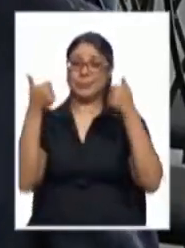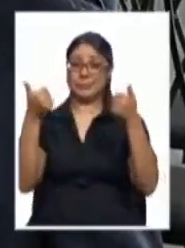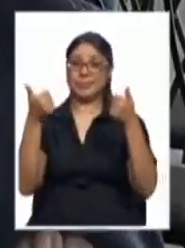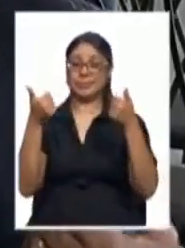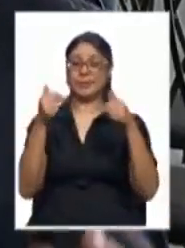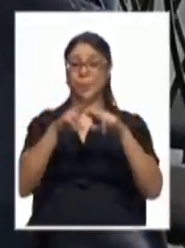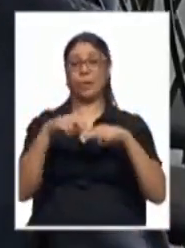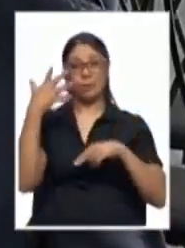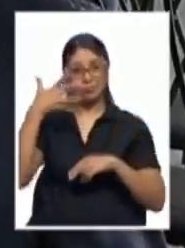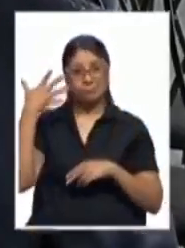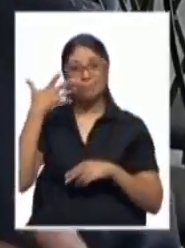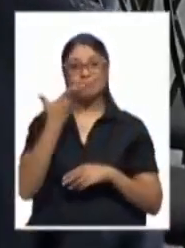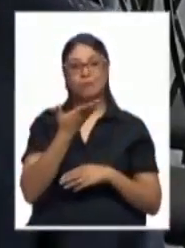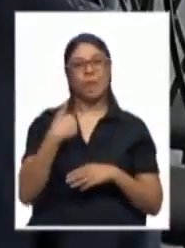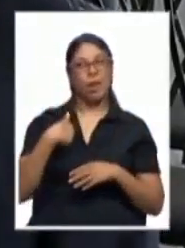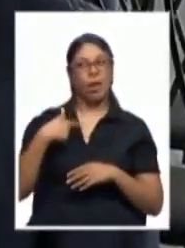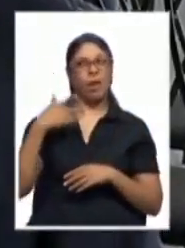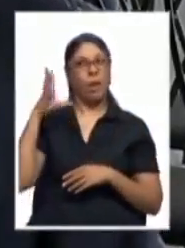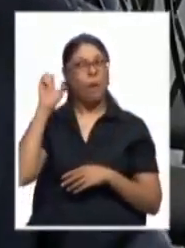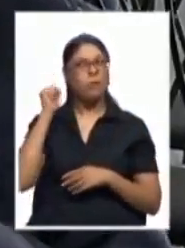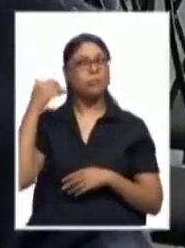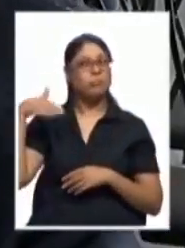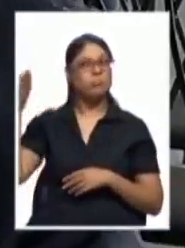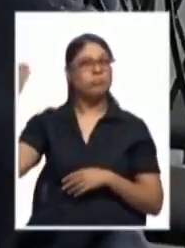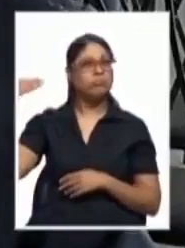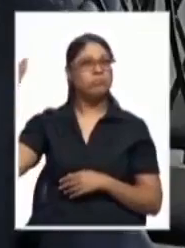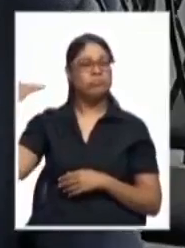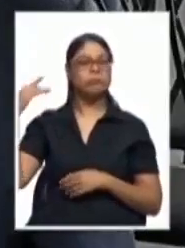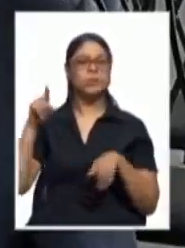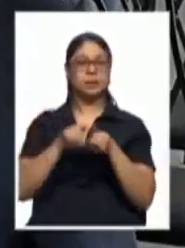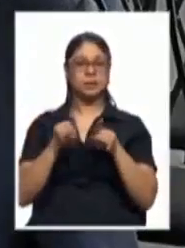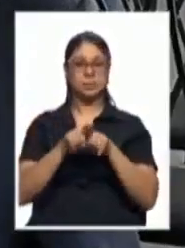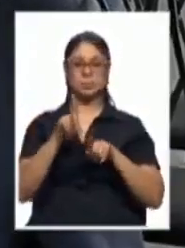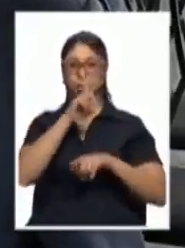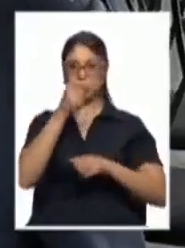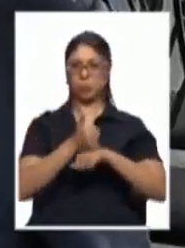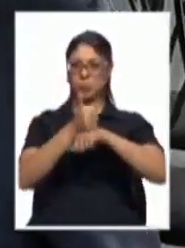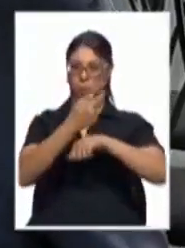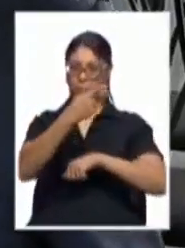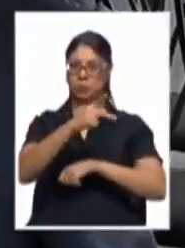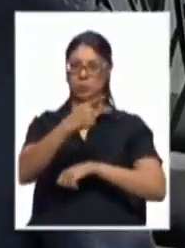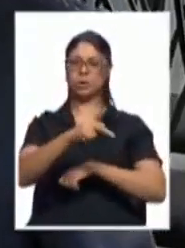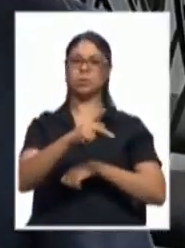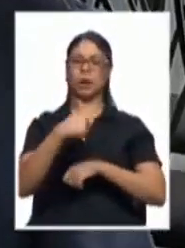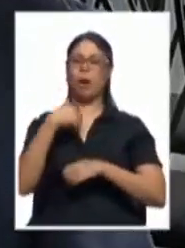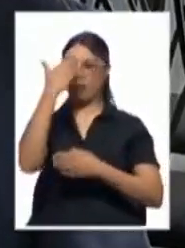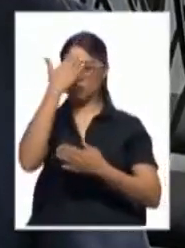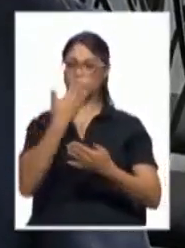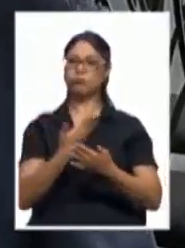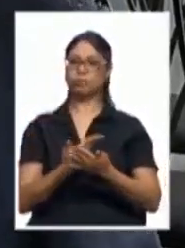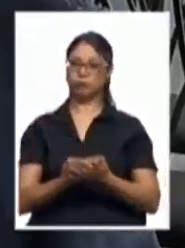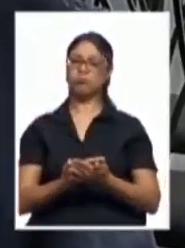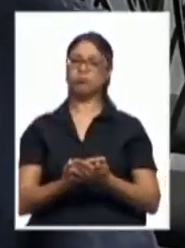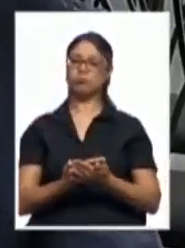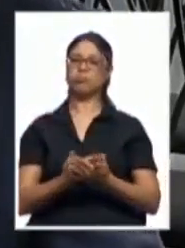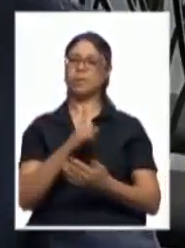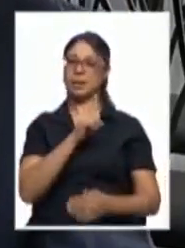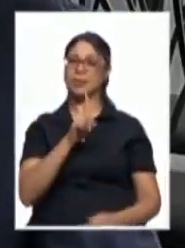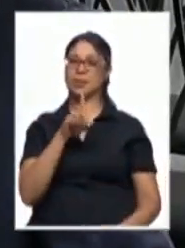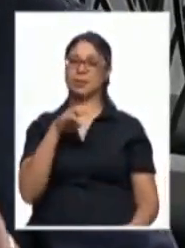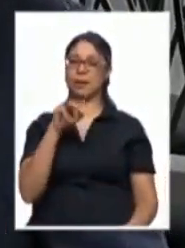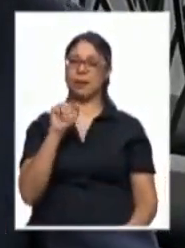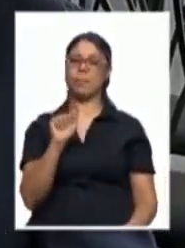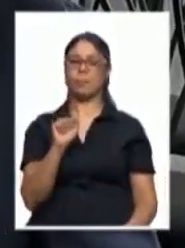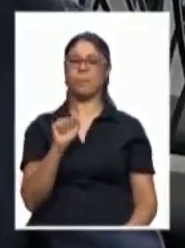venho ouvindo dias atrás, reuniões que a gente teve com ele, e também na posse, eu acredito que realmente o Zema vai